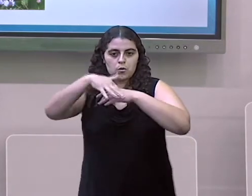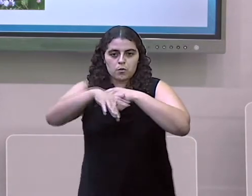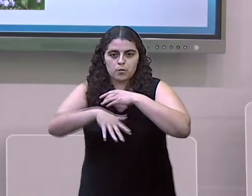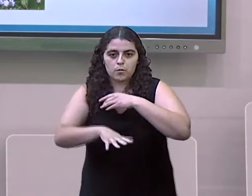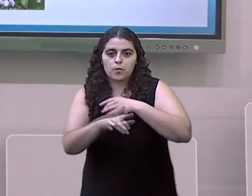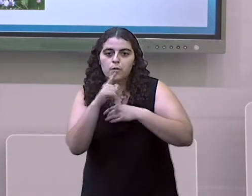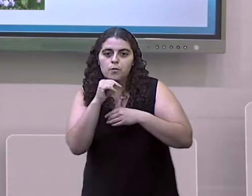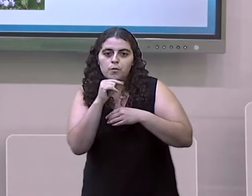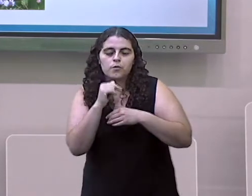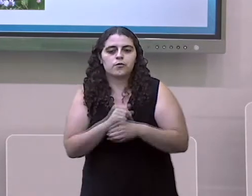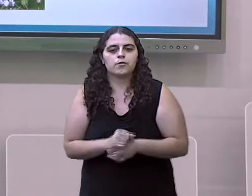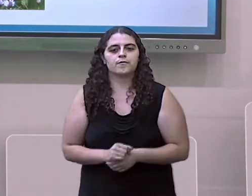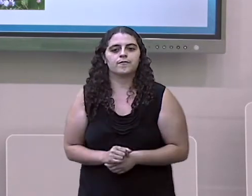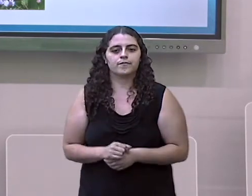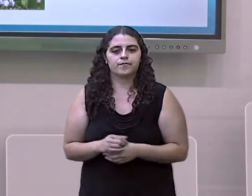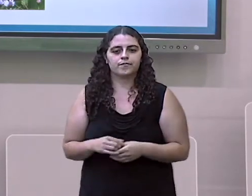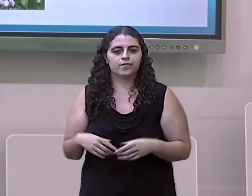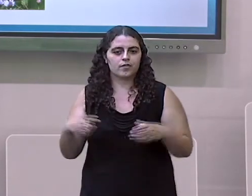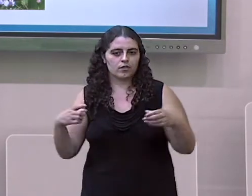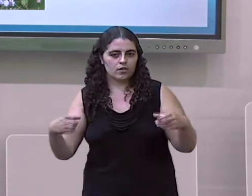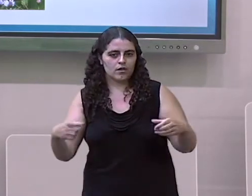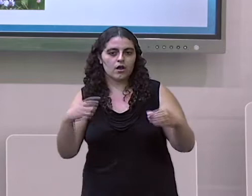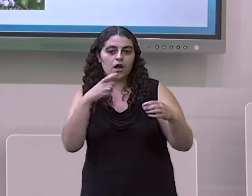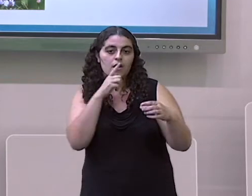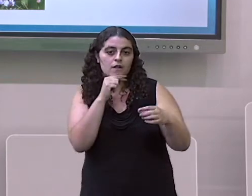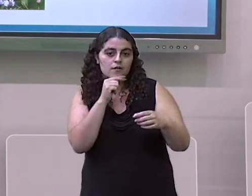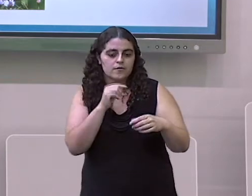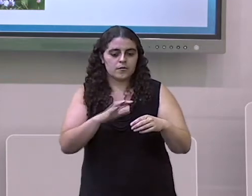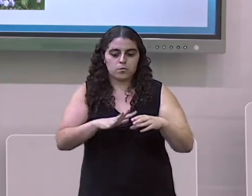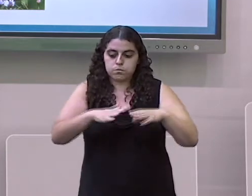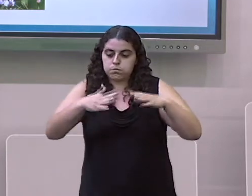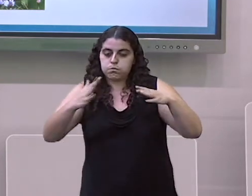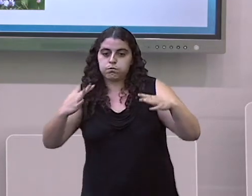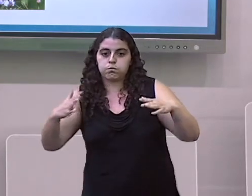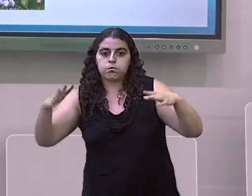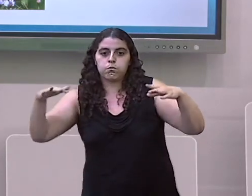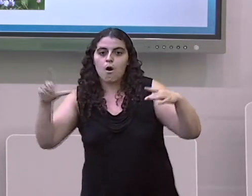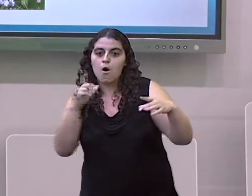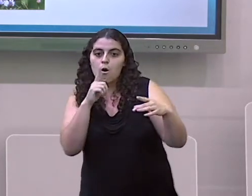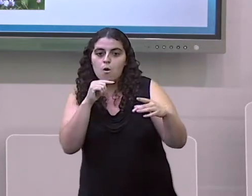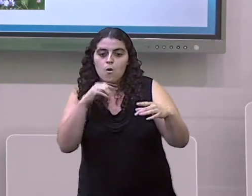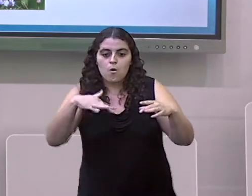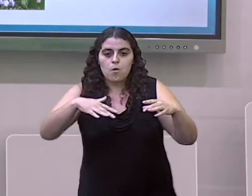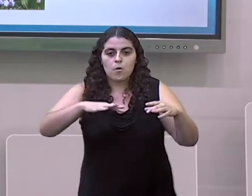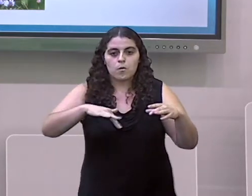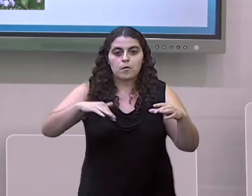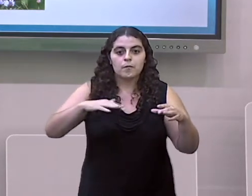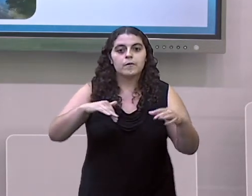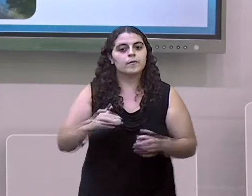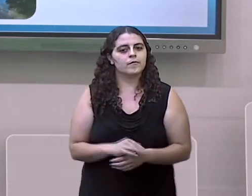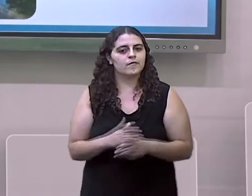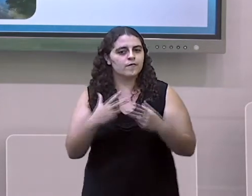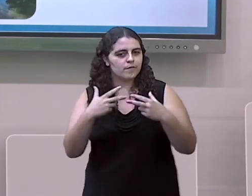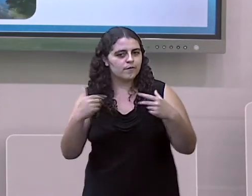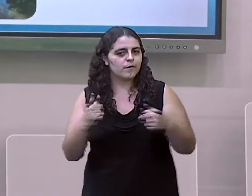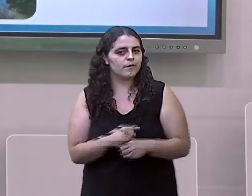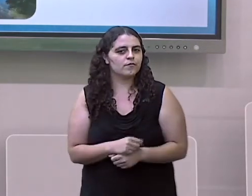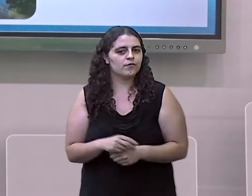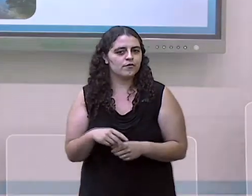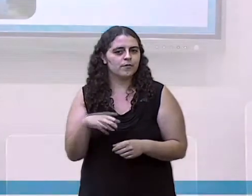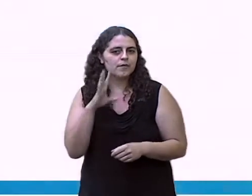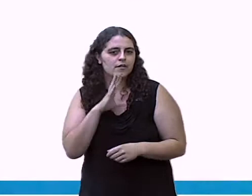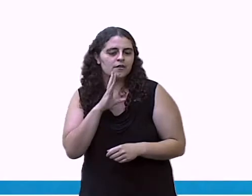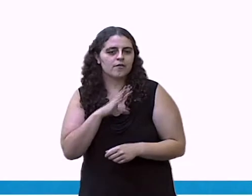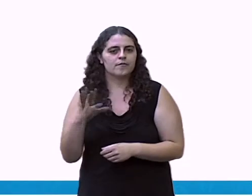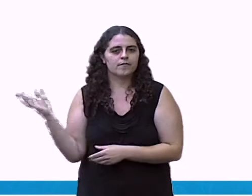a vegetação, tudo ali que não foi modificado pelo homem, nós consideramos, então, como paisagens naturais.